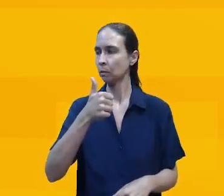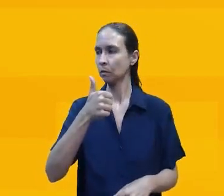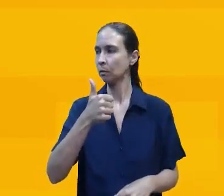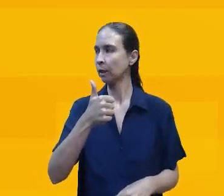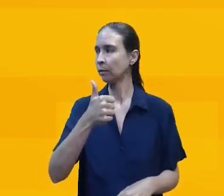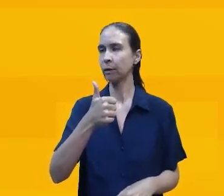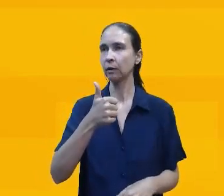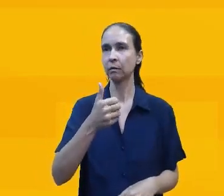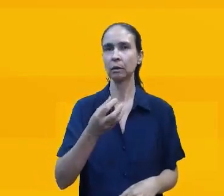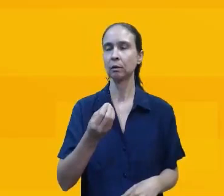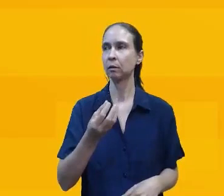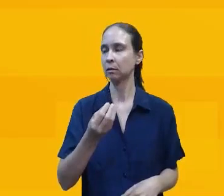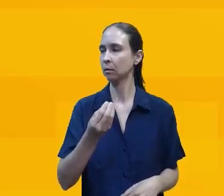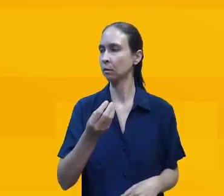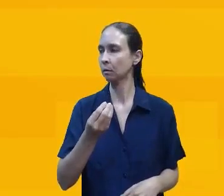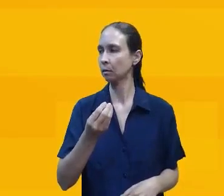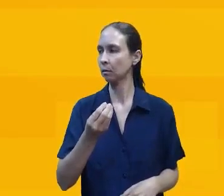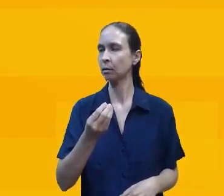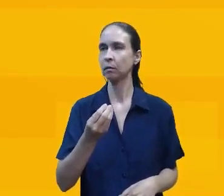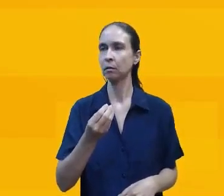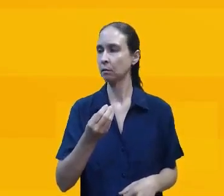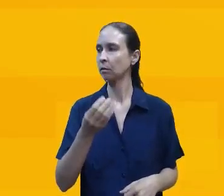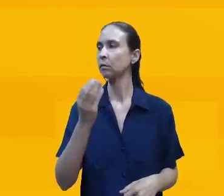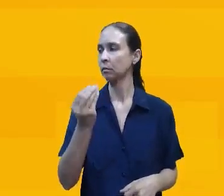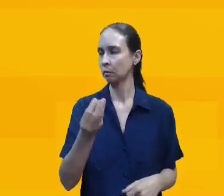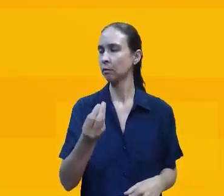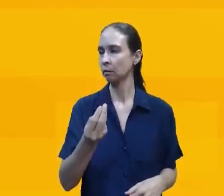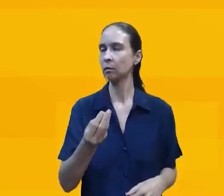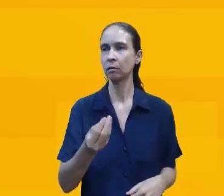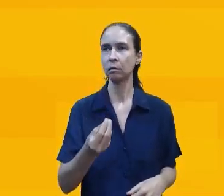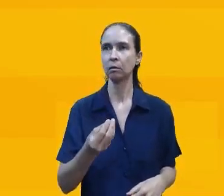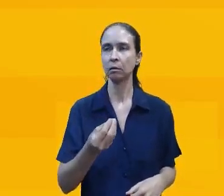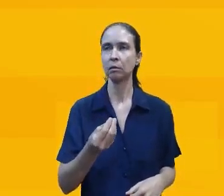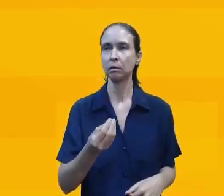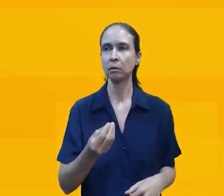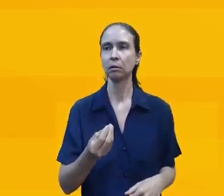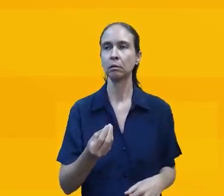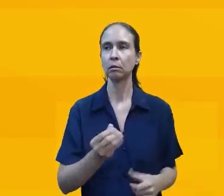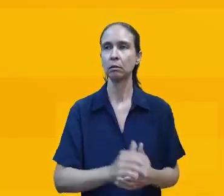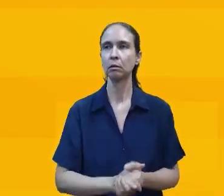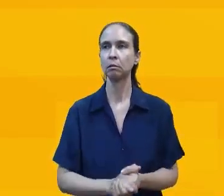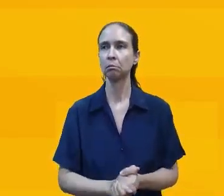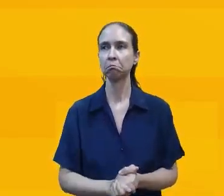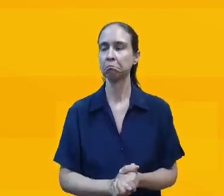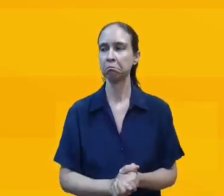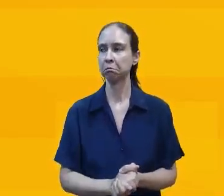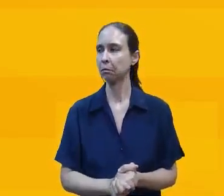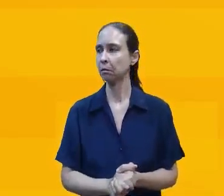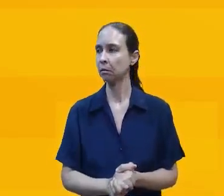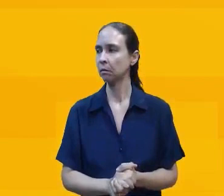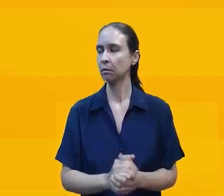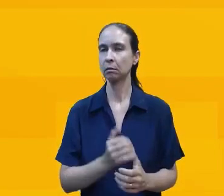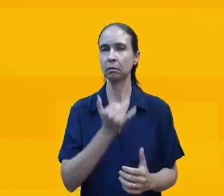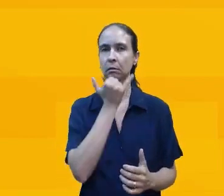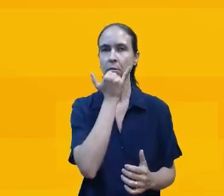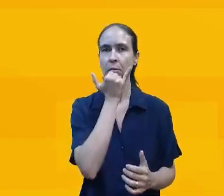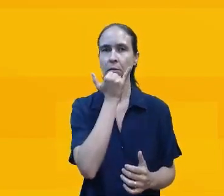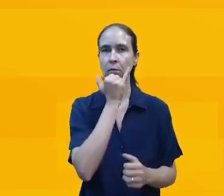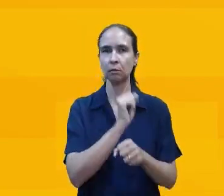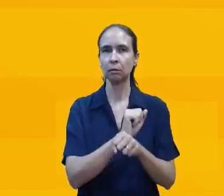seu padrão de qualidade. Você bem sabe, né, seu contato com o produtor, você sabe que